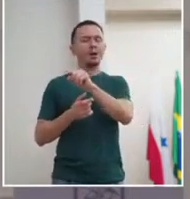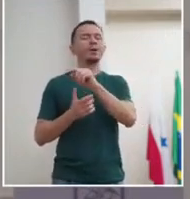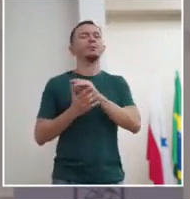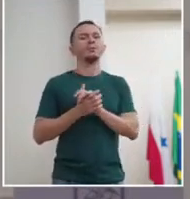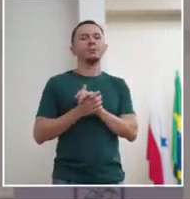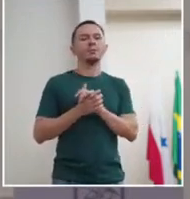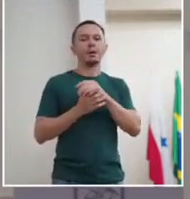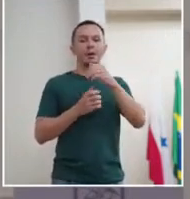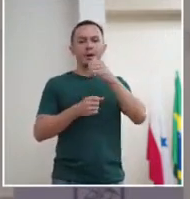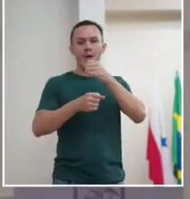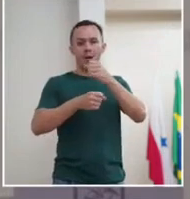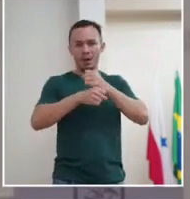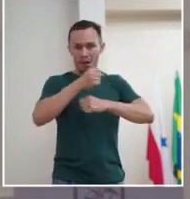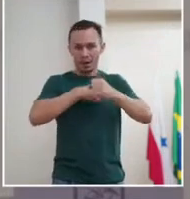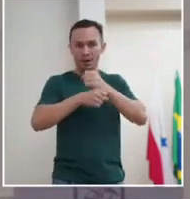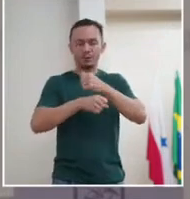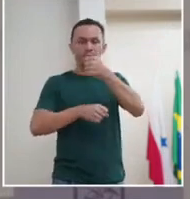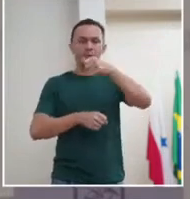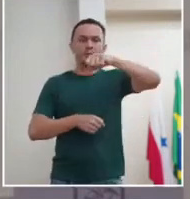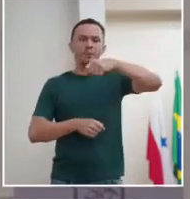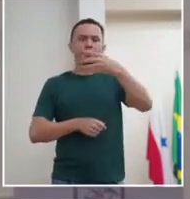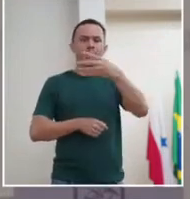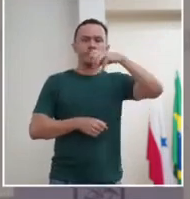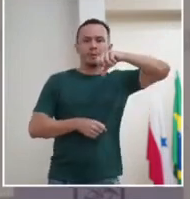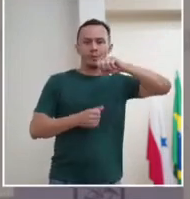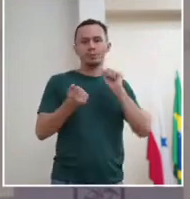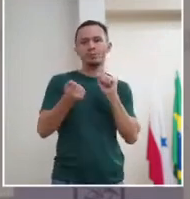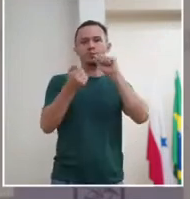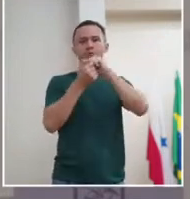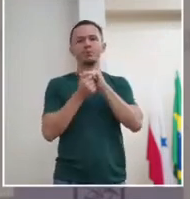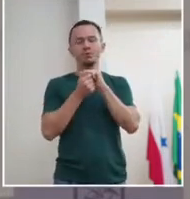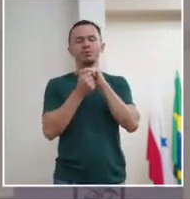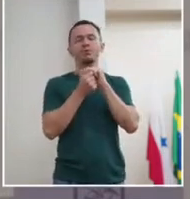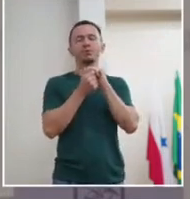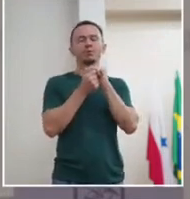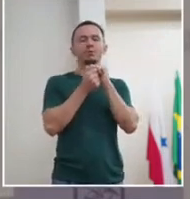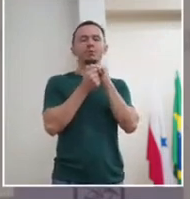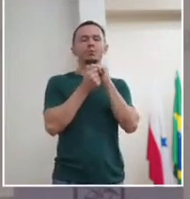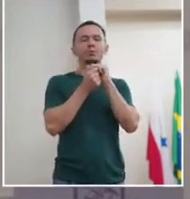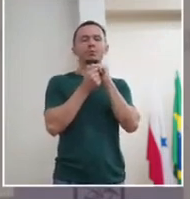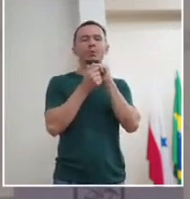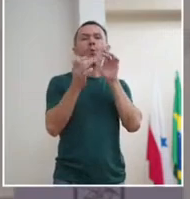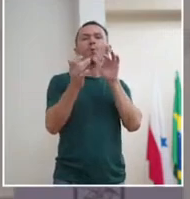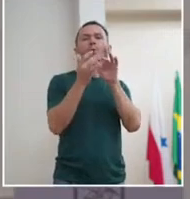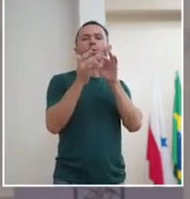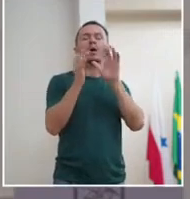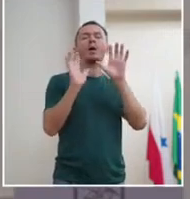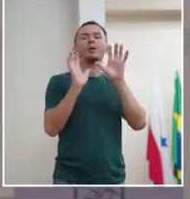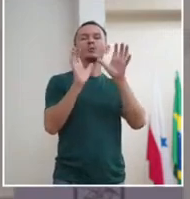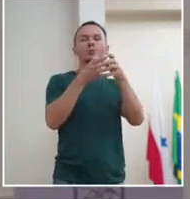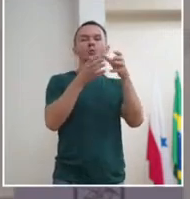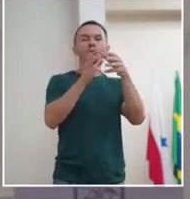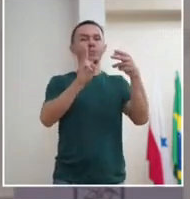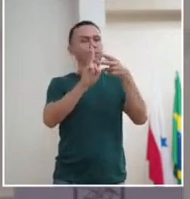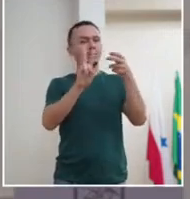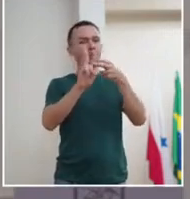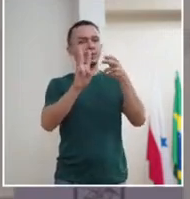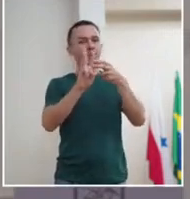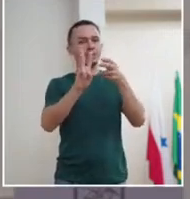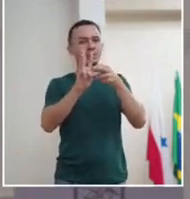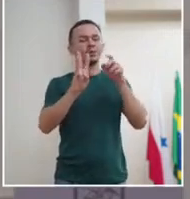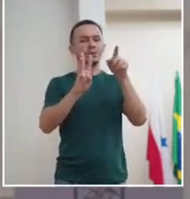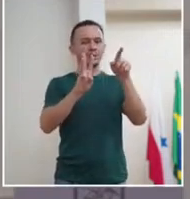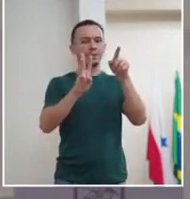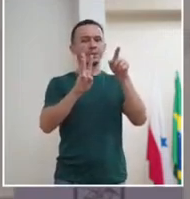1948, quando se casaram, e 1949, eles estiveram juntos entre os indígenas Caduel, né, onde passaram sua lua